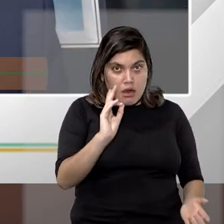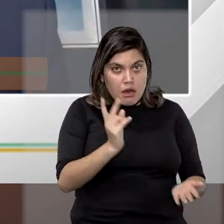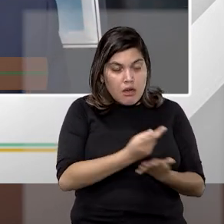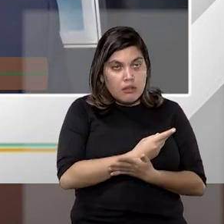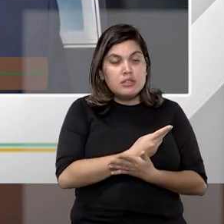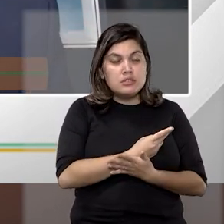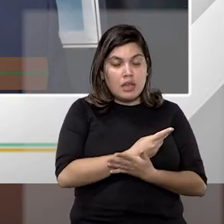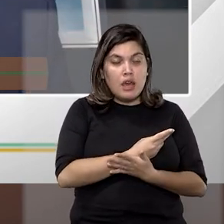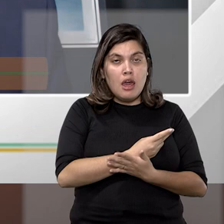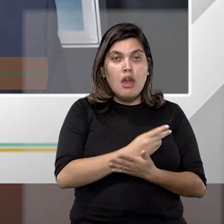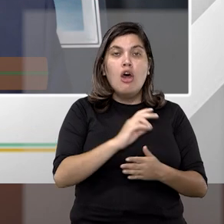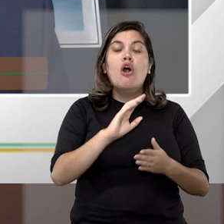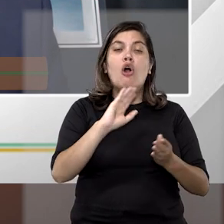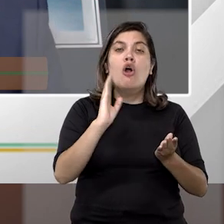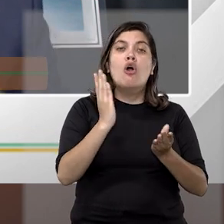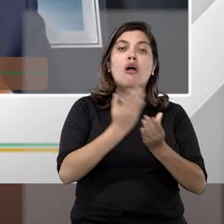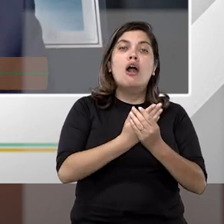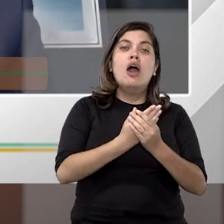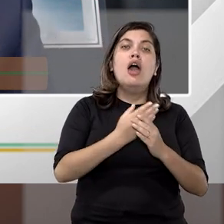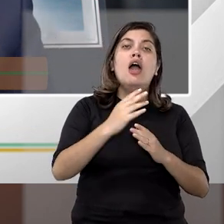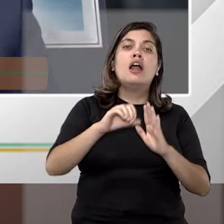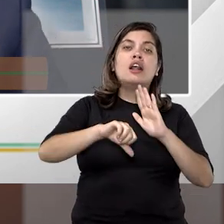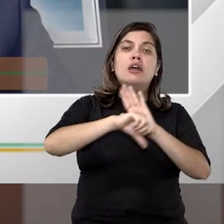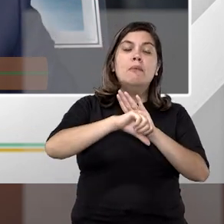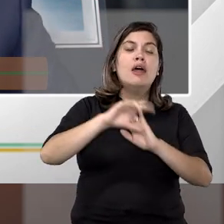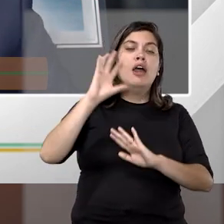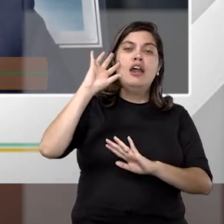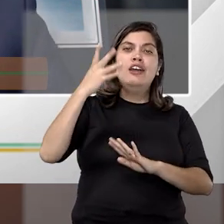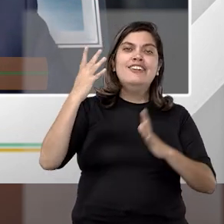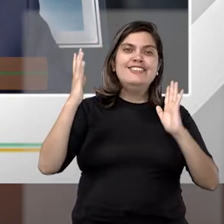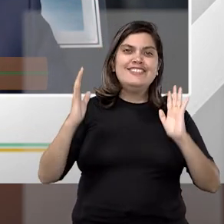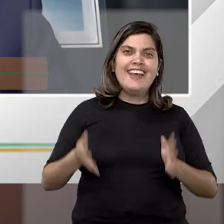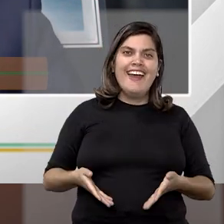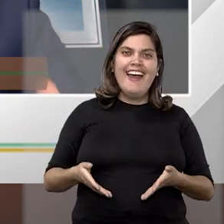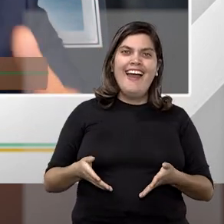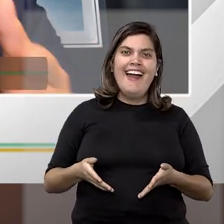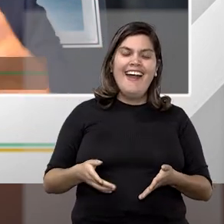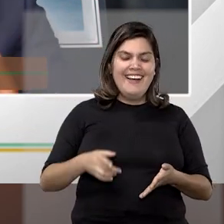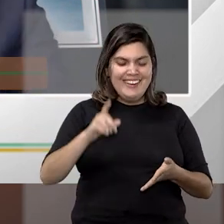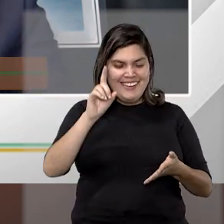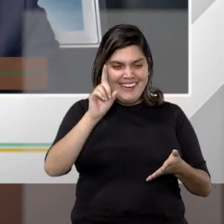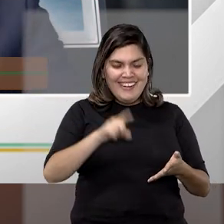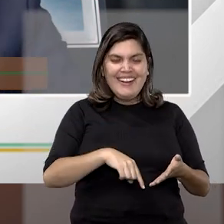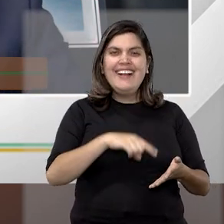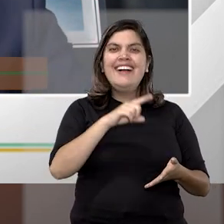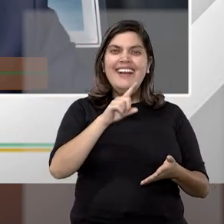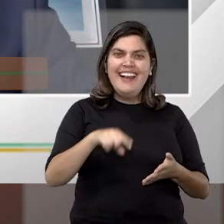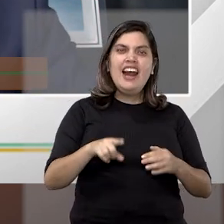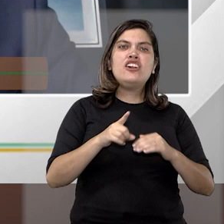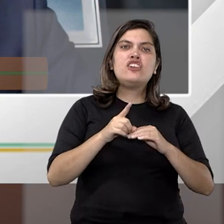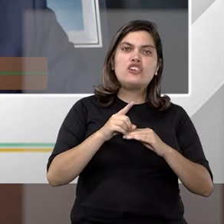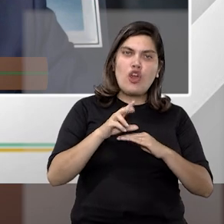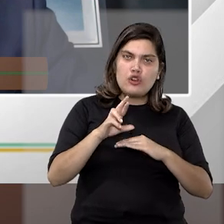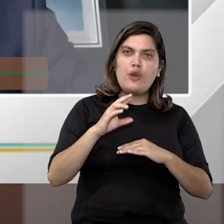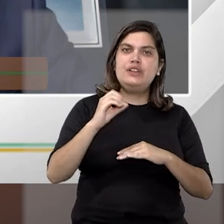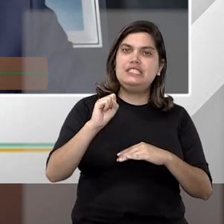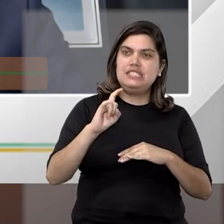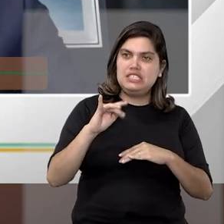se isso acontecer em Fátima o processo criminal está resolvido com a extinção da punibilidade Como disse o Doutor Sérgio